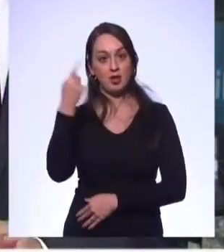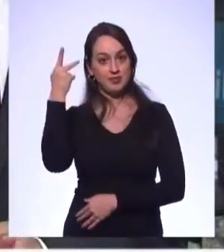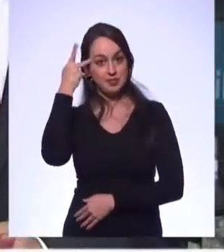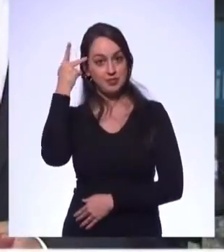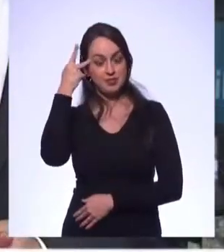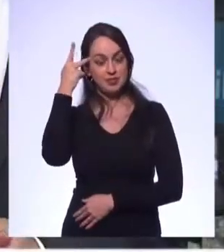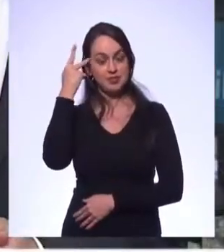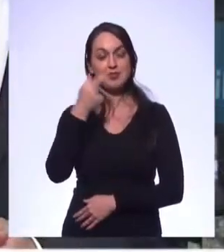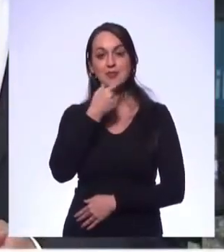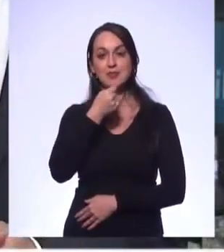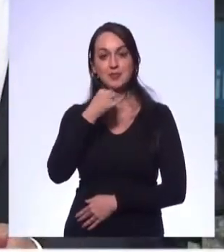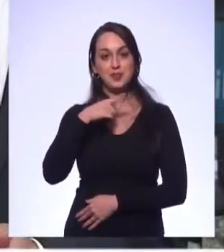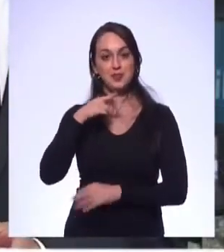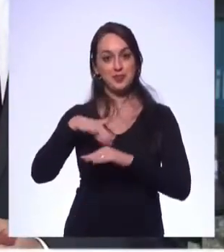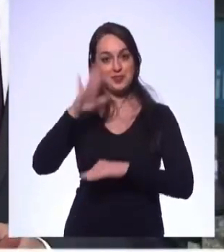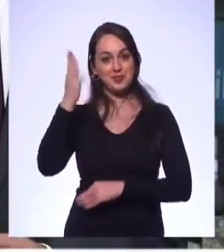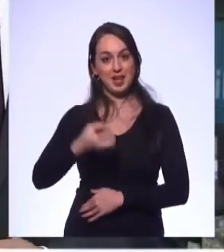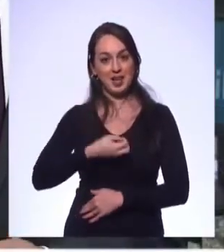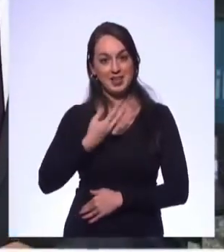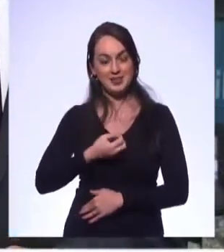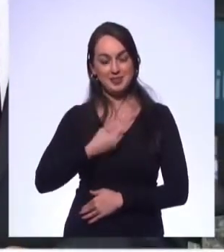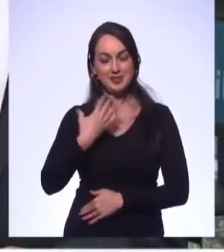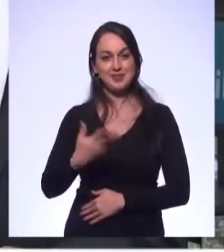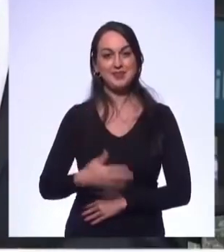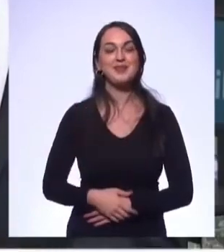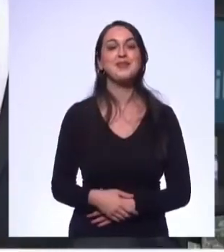outras informações para a gente. Bom dia, Ricardo.